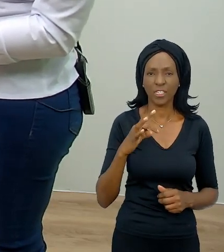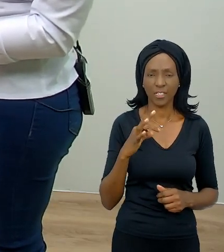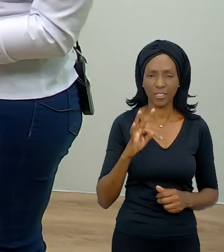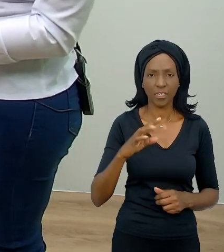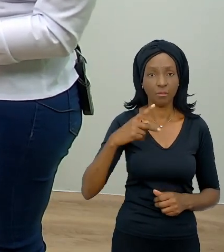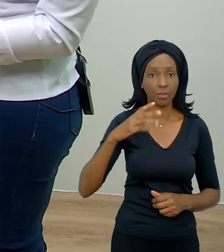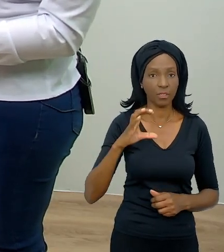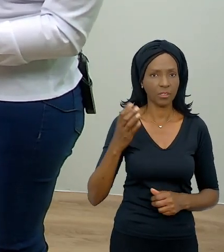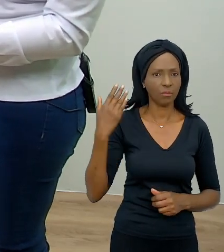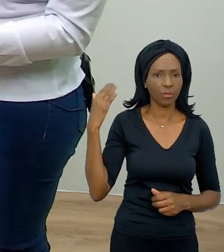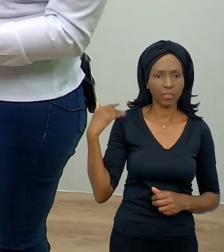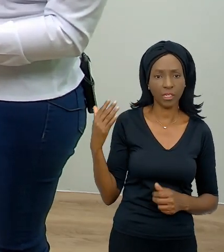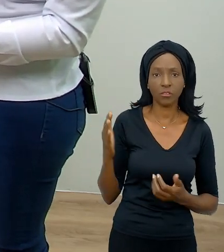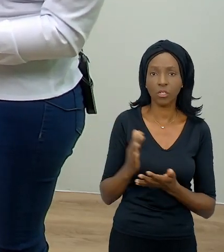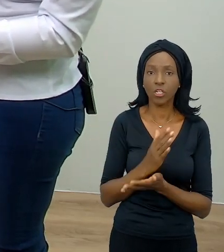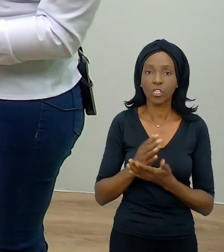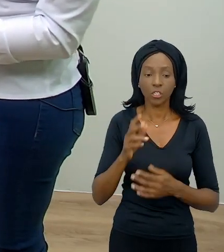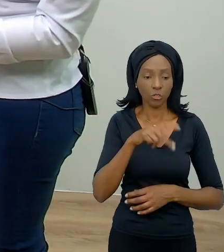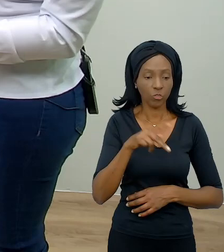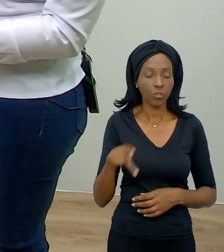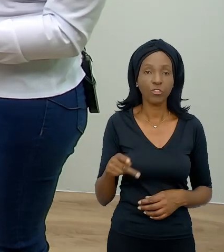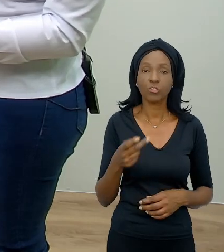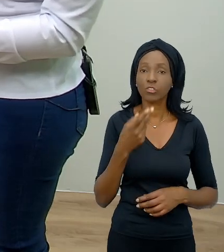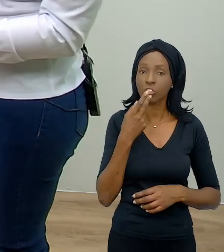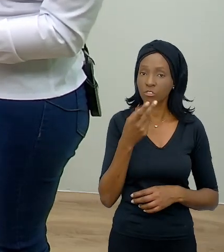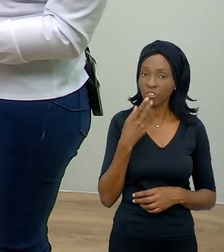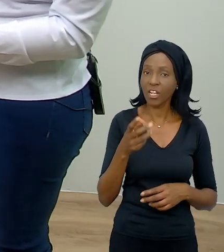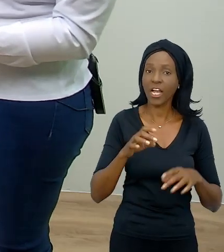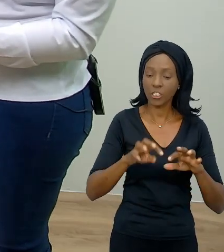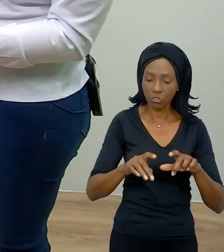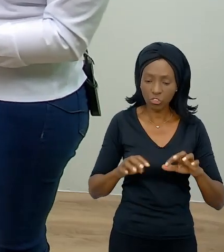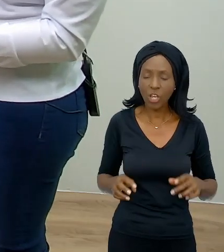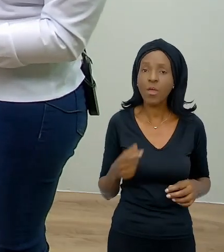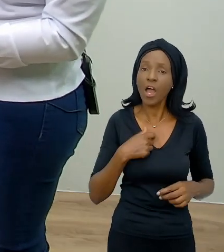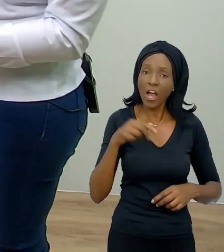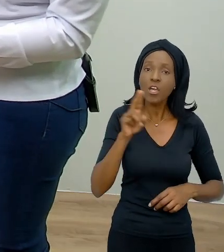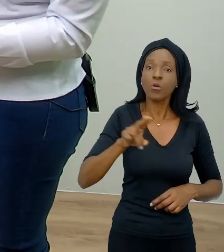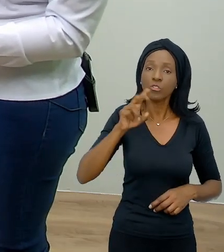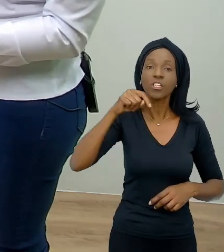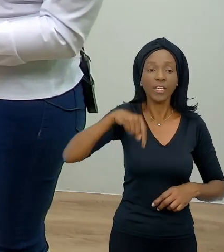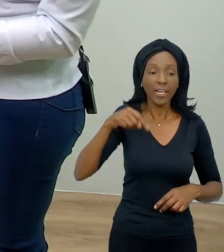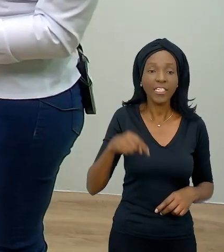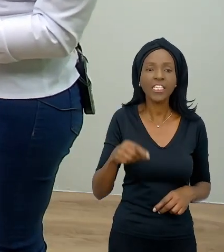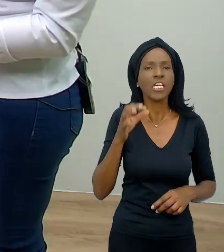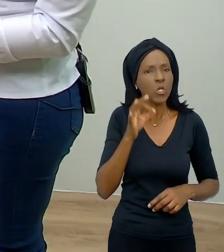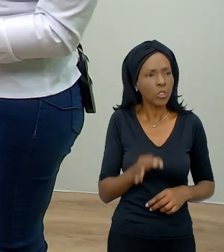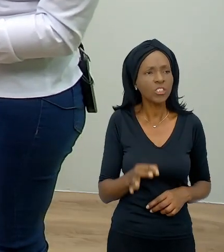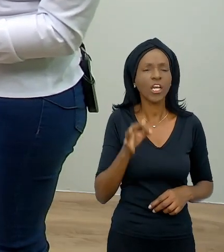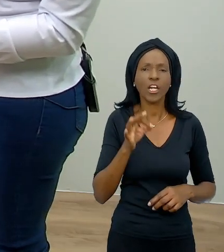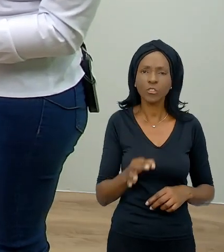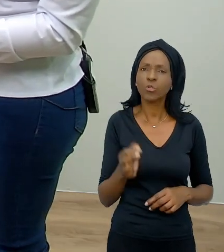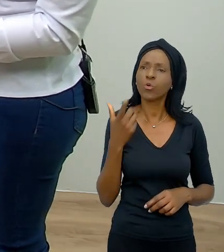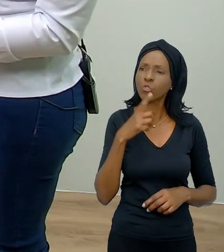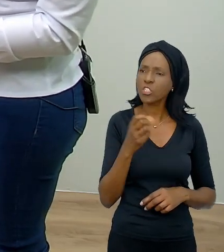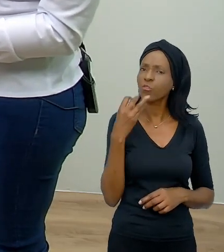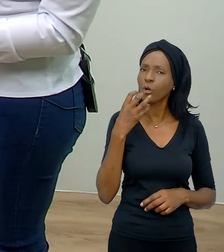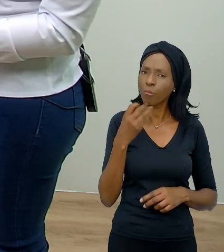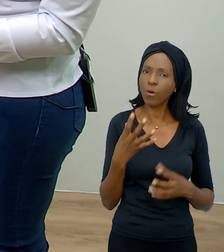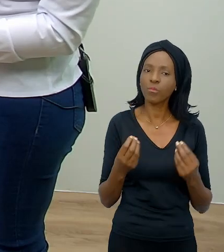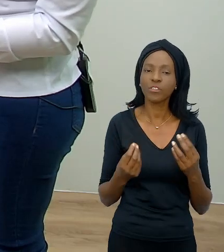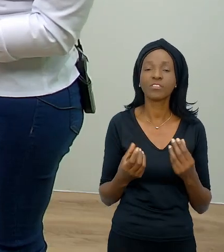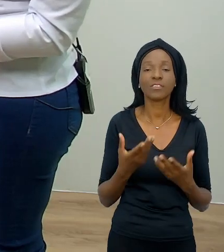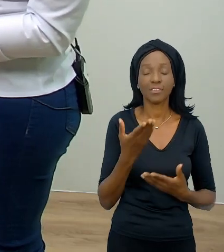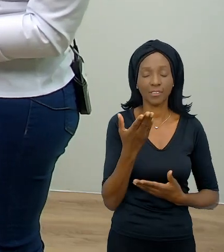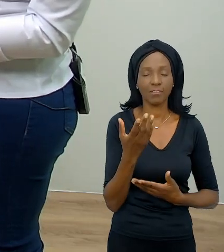em que alguns professores contribuíram no chat dizendo assim, olha, eu executei aqui, e deu muito certo, né? Então, assim, você cria um